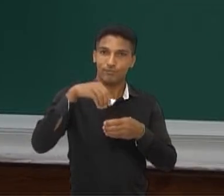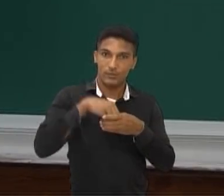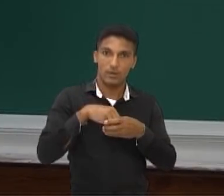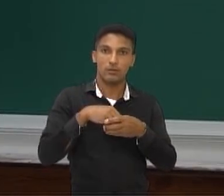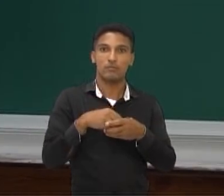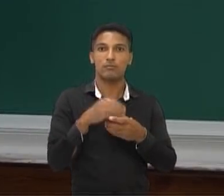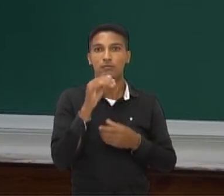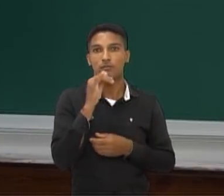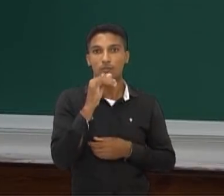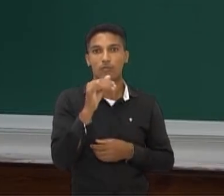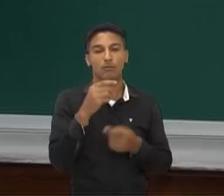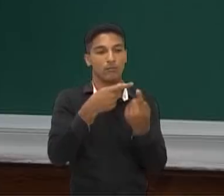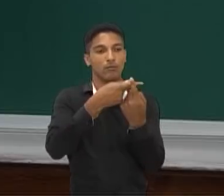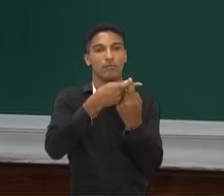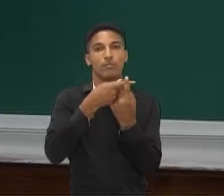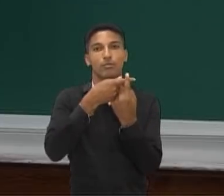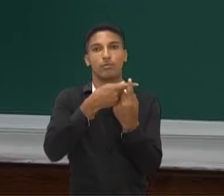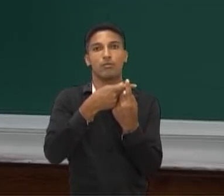nesse